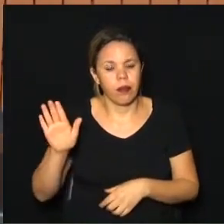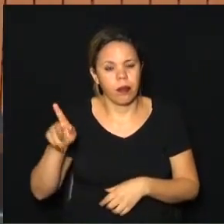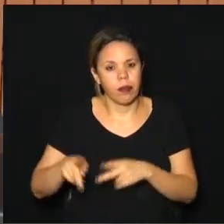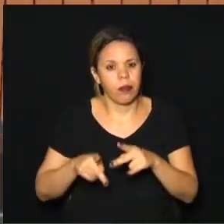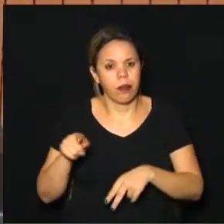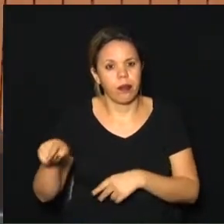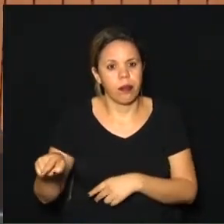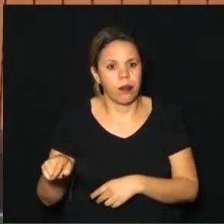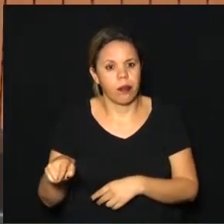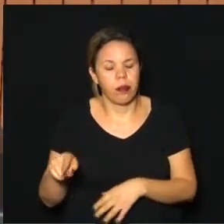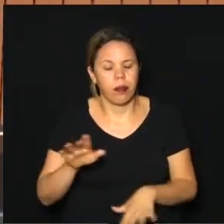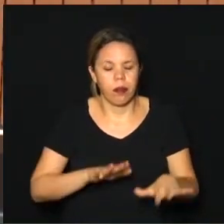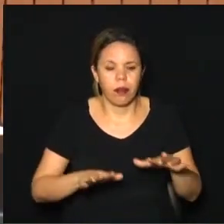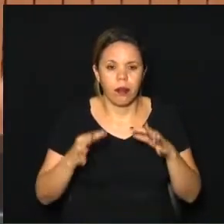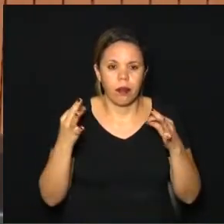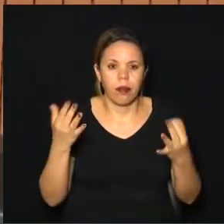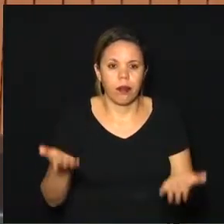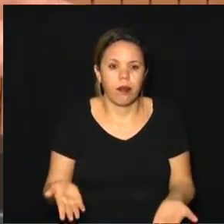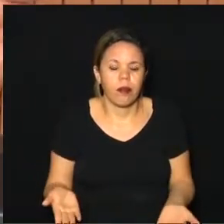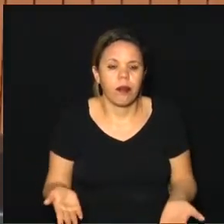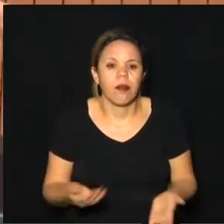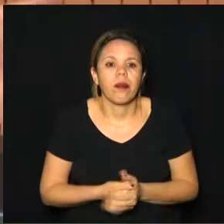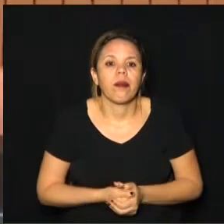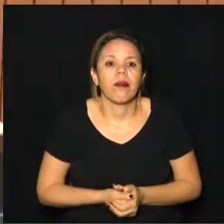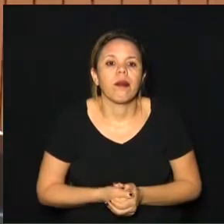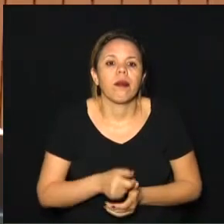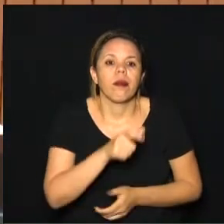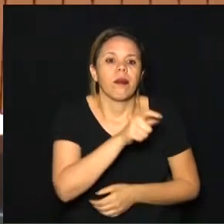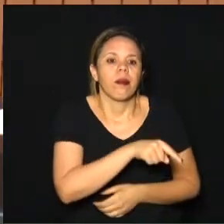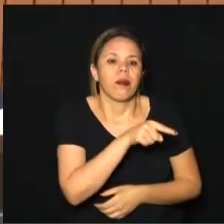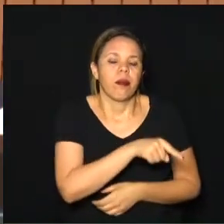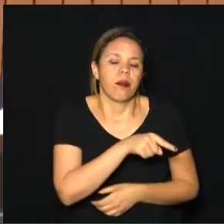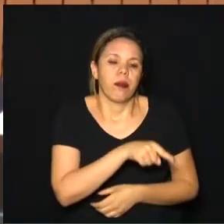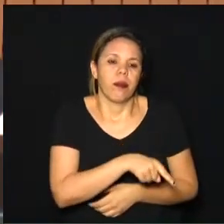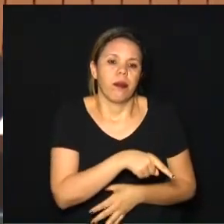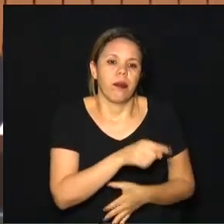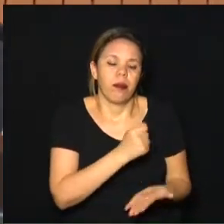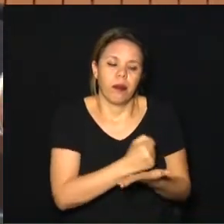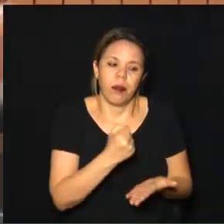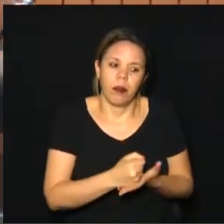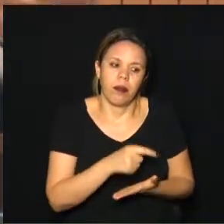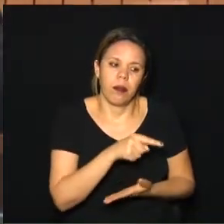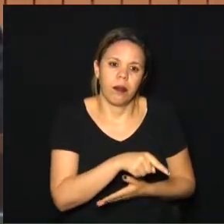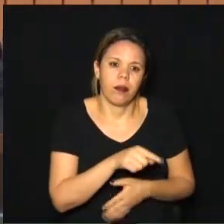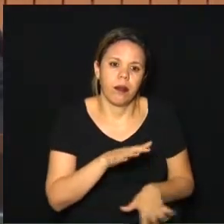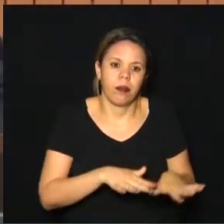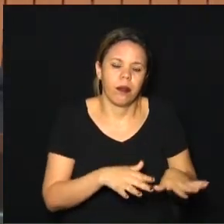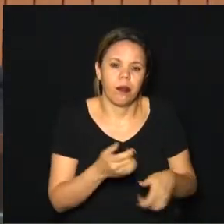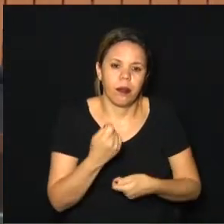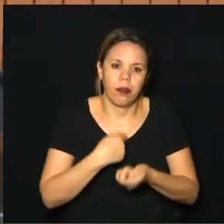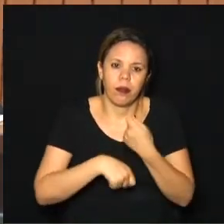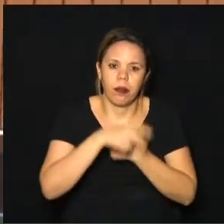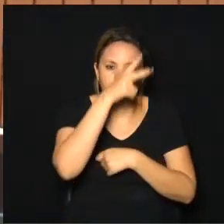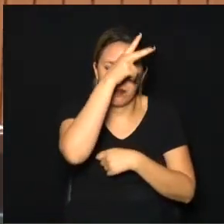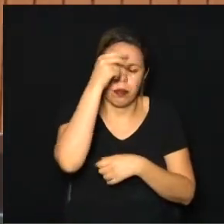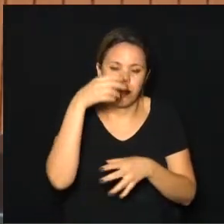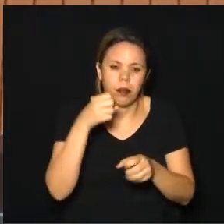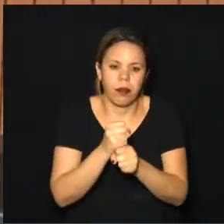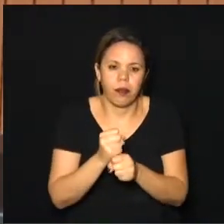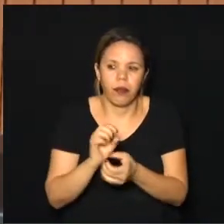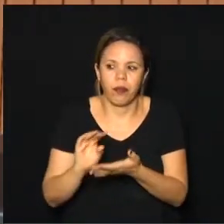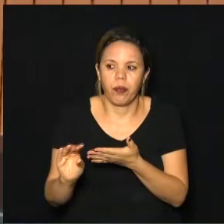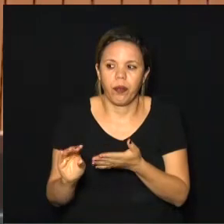vai tomar cuidado com isso, é a pessoa que ele contratar para isso, às vezes o seu administrador financeiro,